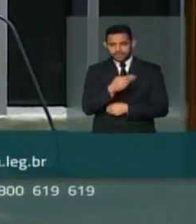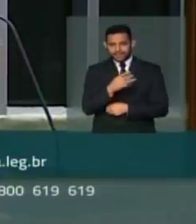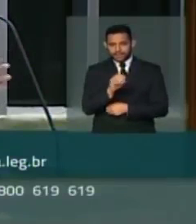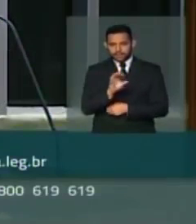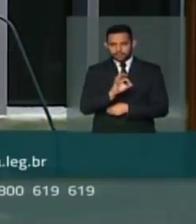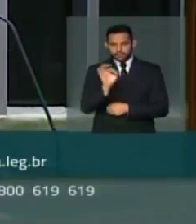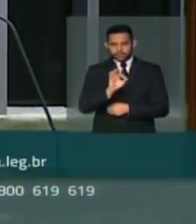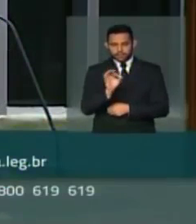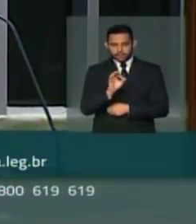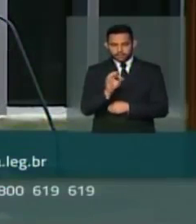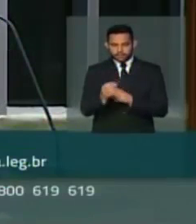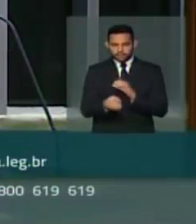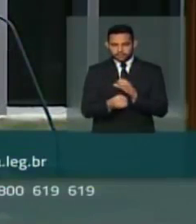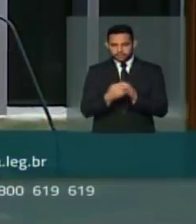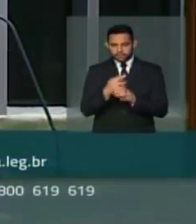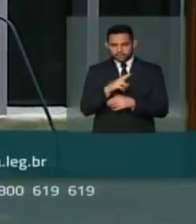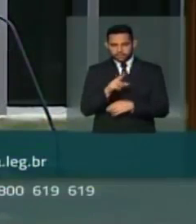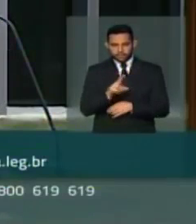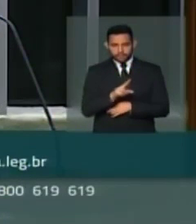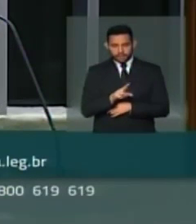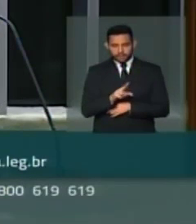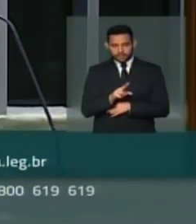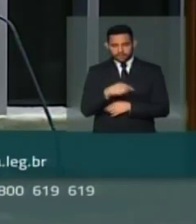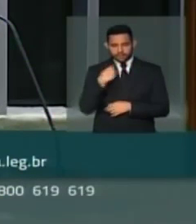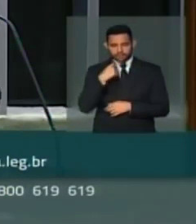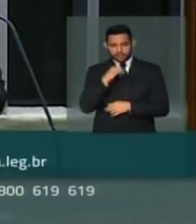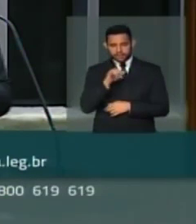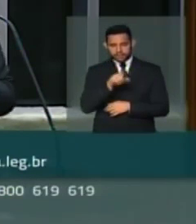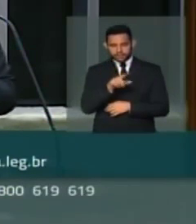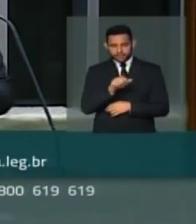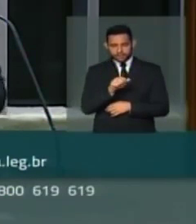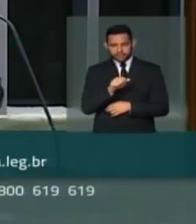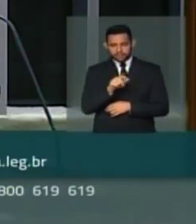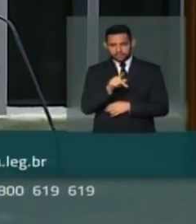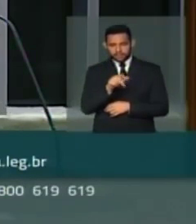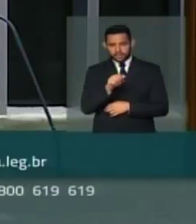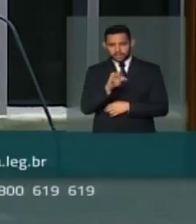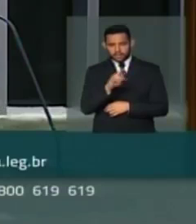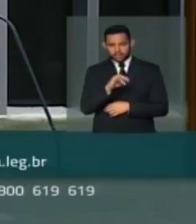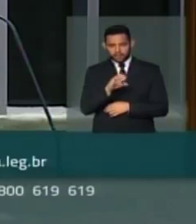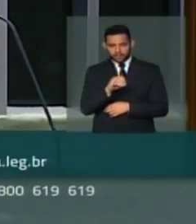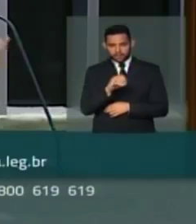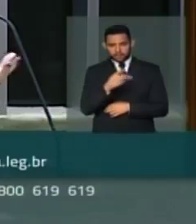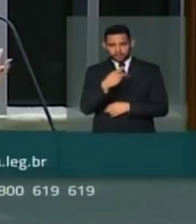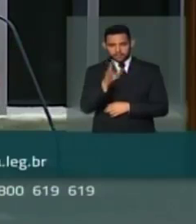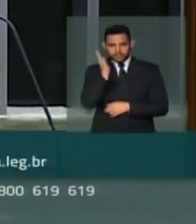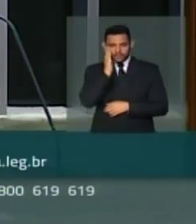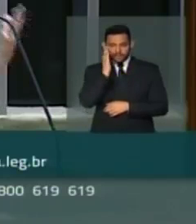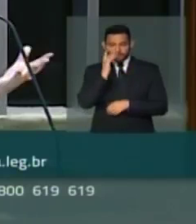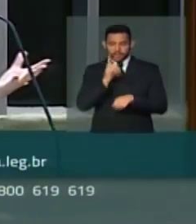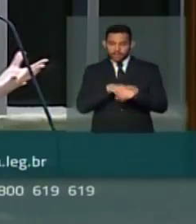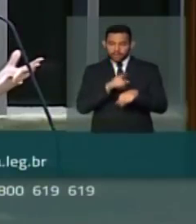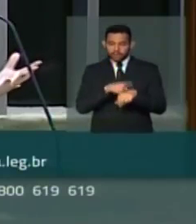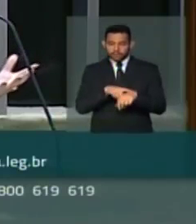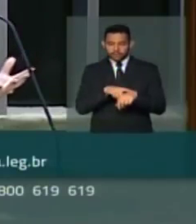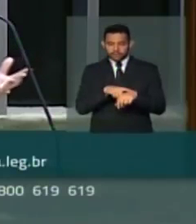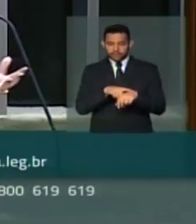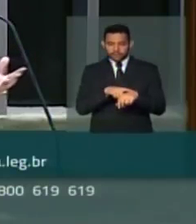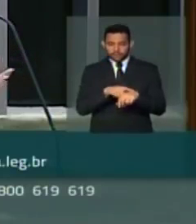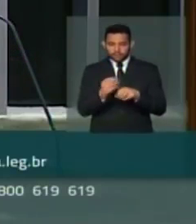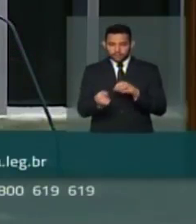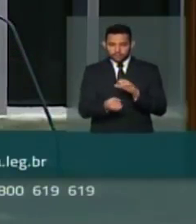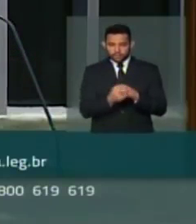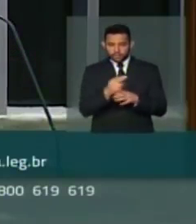30% na composição das nominatas. Deputado Exaustivo, deputado Patrício, sabem que na hora da gente compor essas